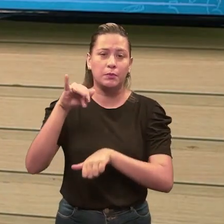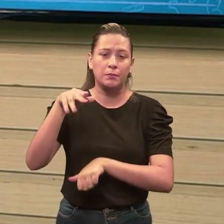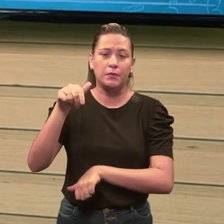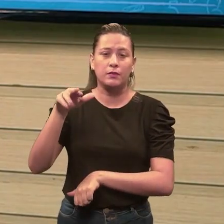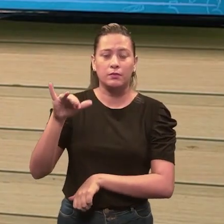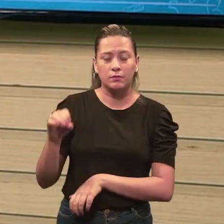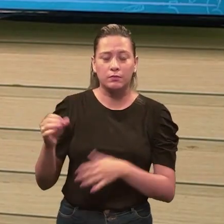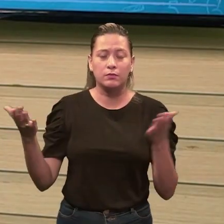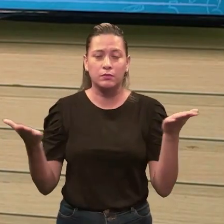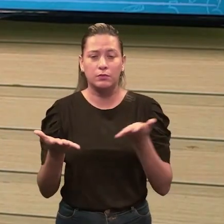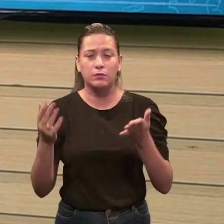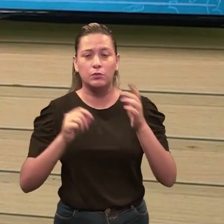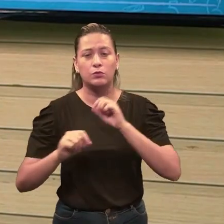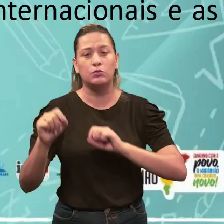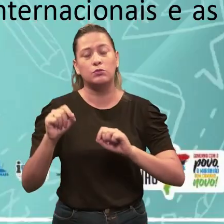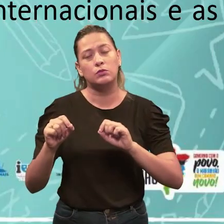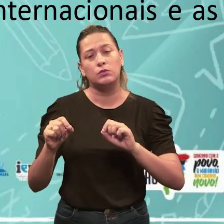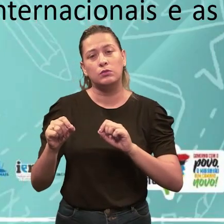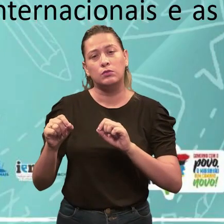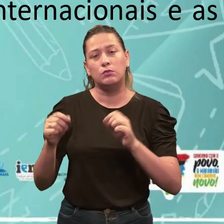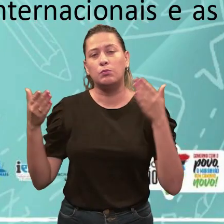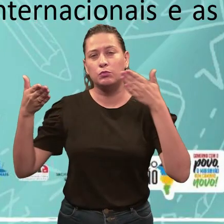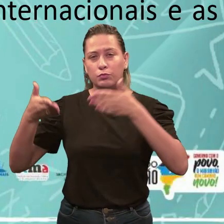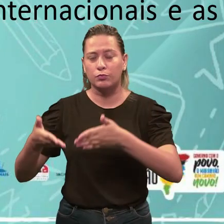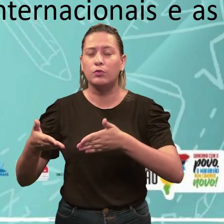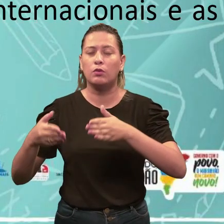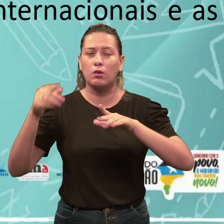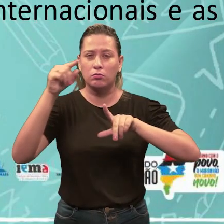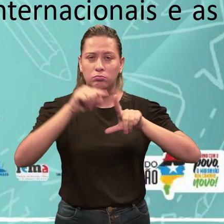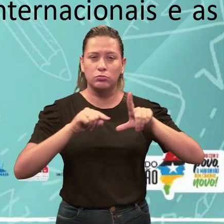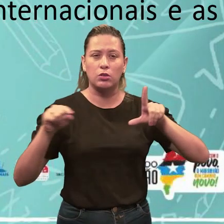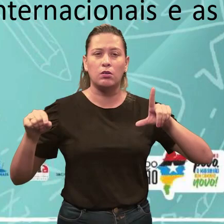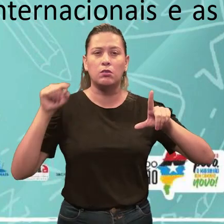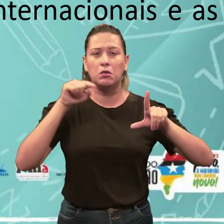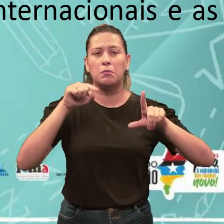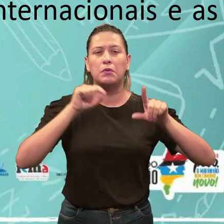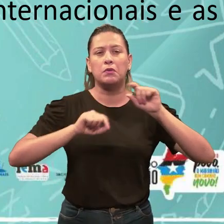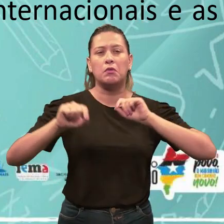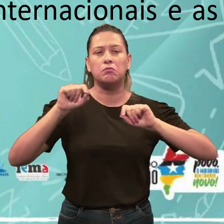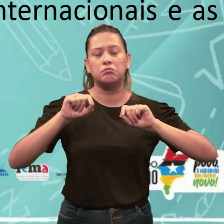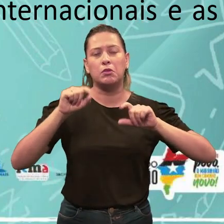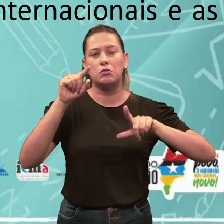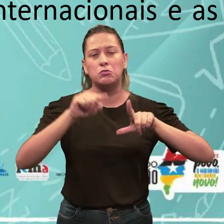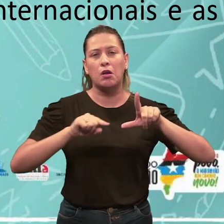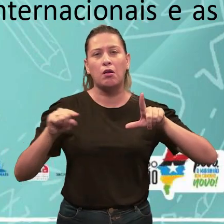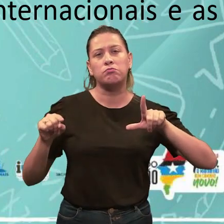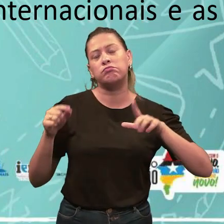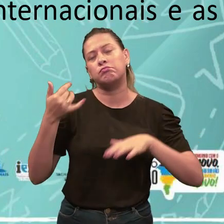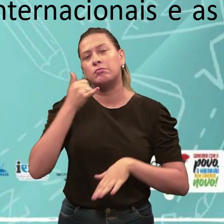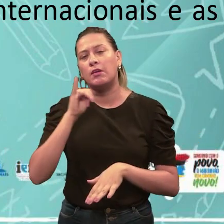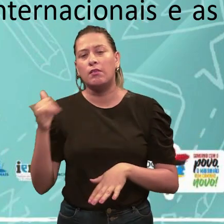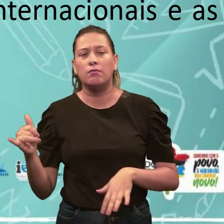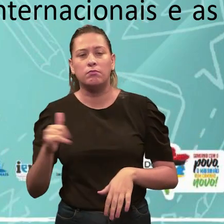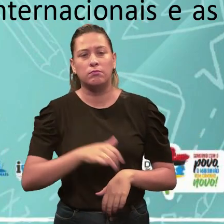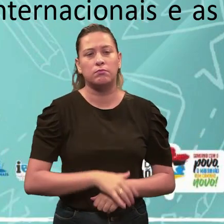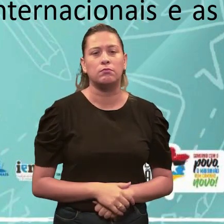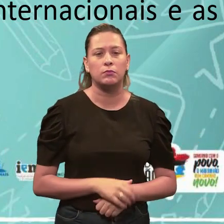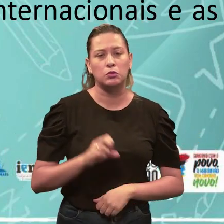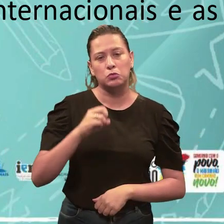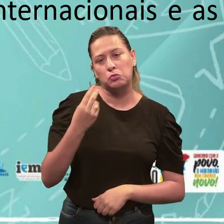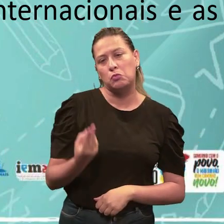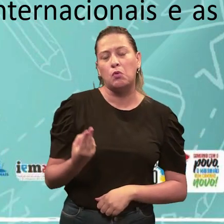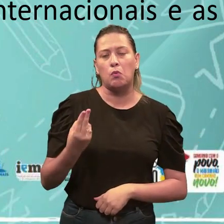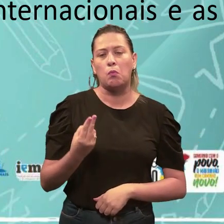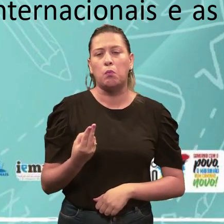sobre esses diagramas, tá? Então, o que é um diagrama elétrico, tá? Ou um diagrama esquemático,